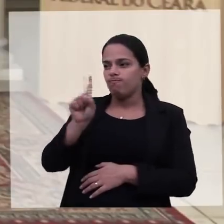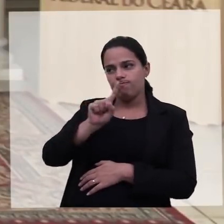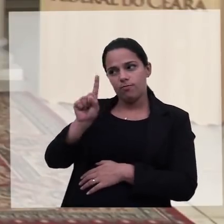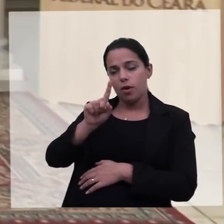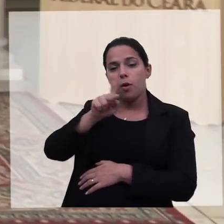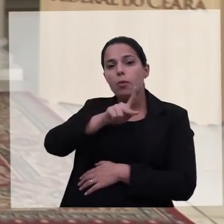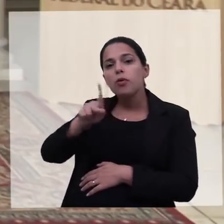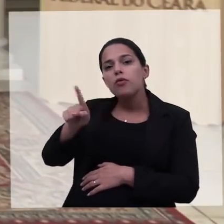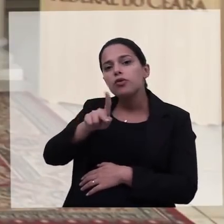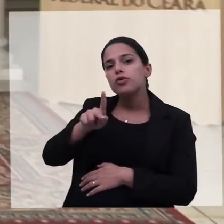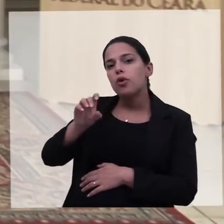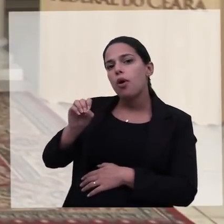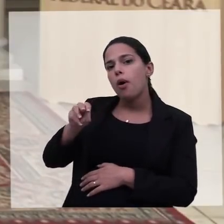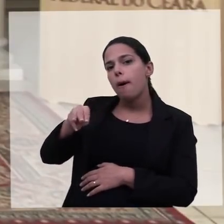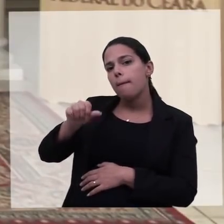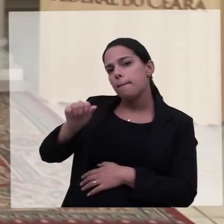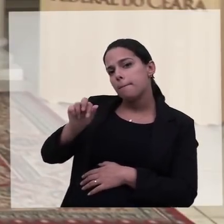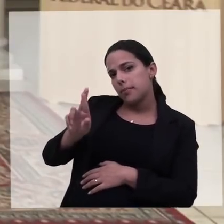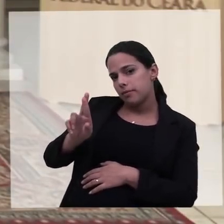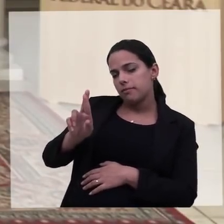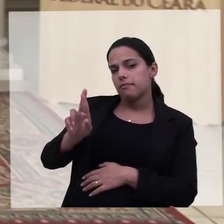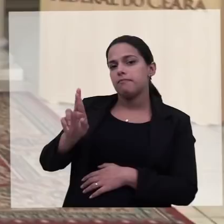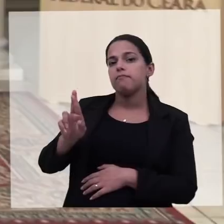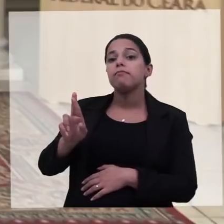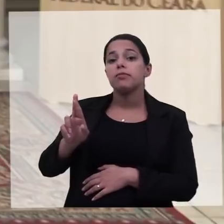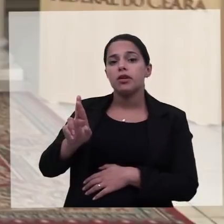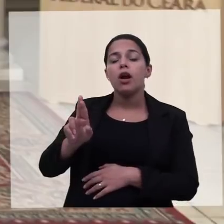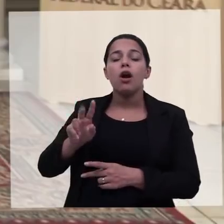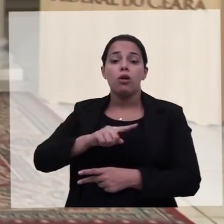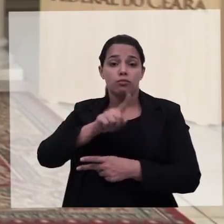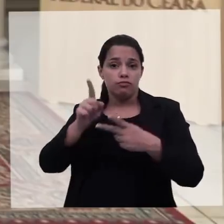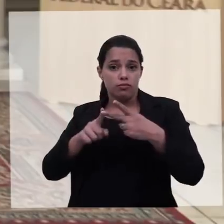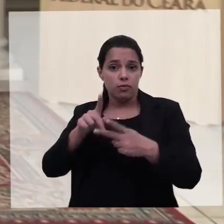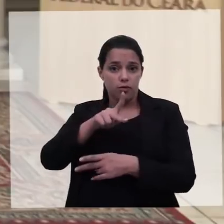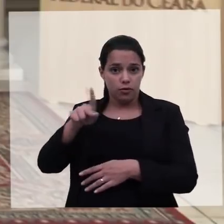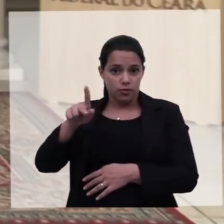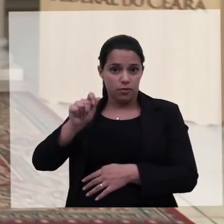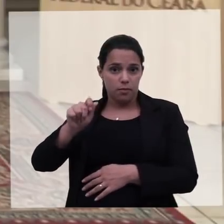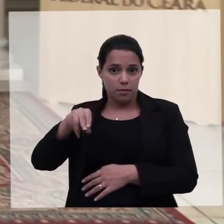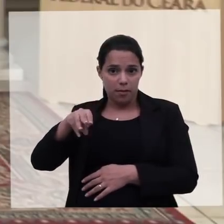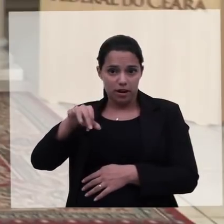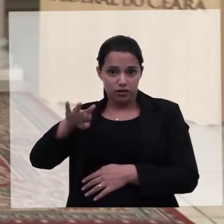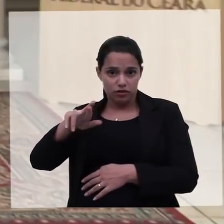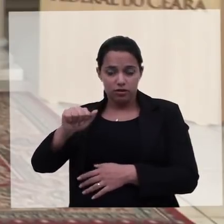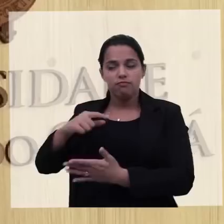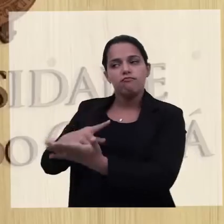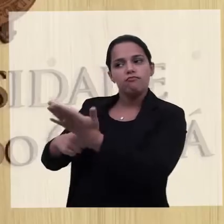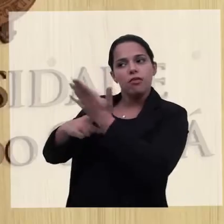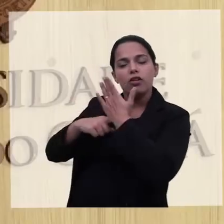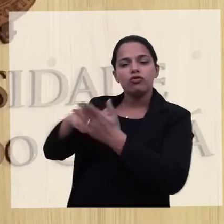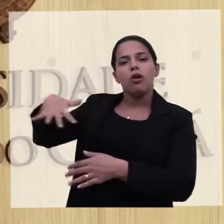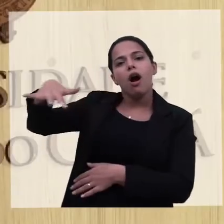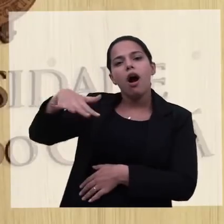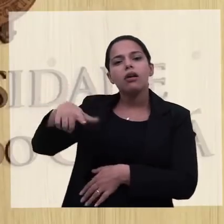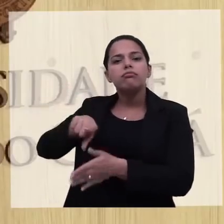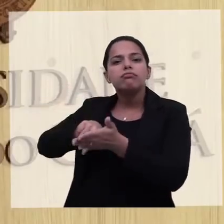Não, foi com o professor Omar. O professor Matias, eu me envolvi muito nas pesquisas,